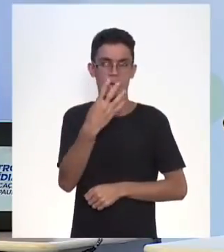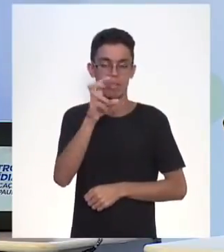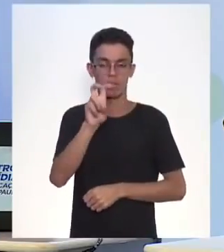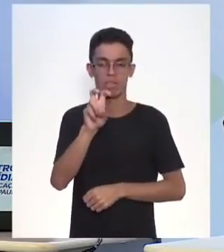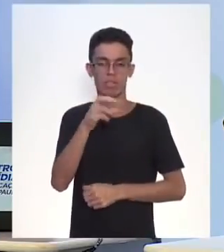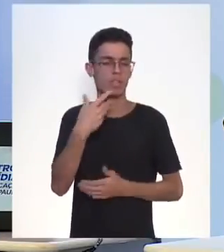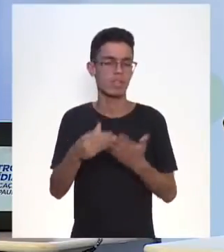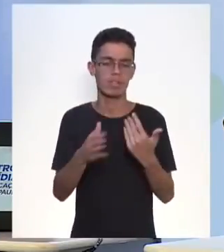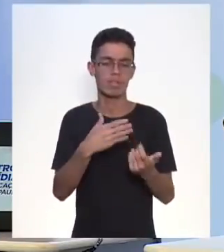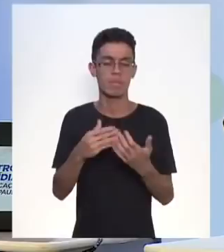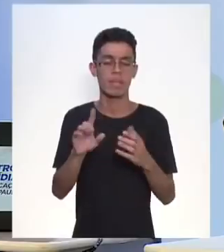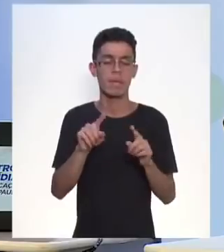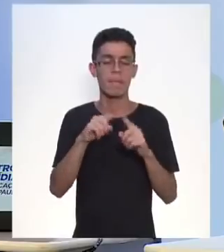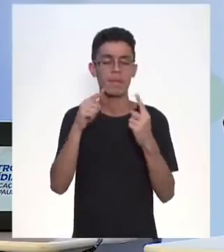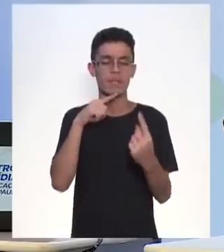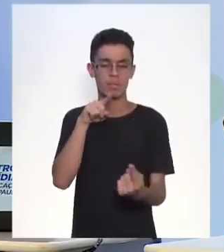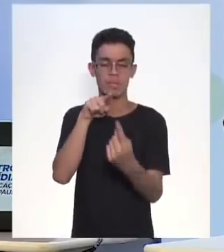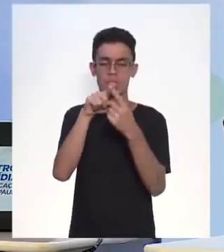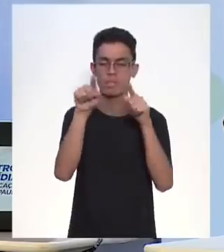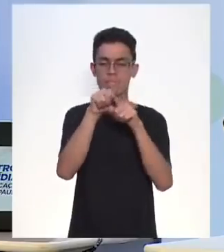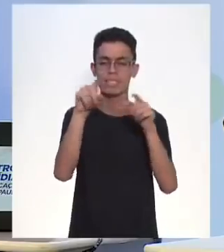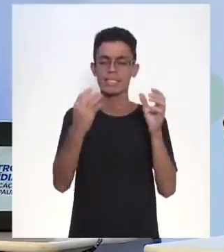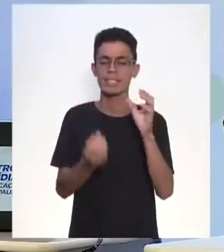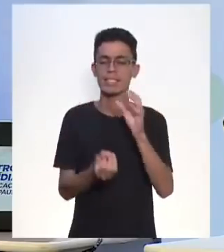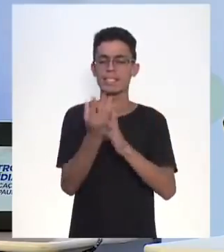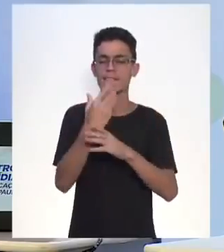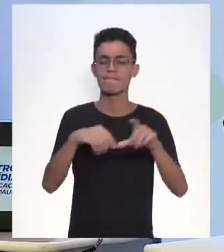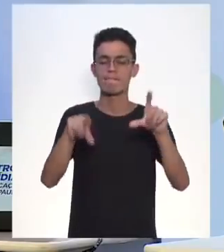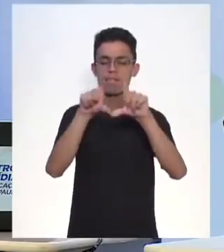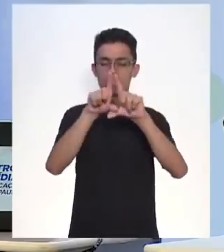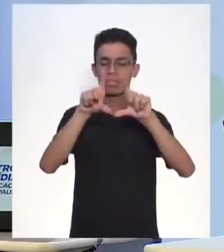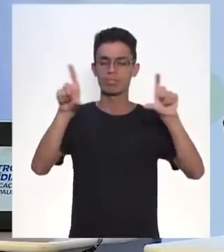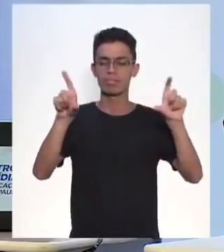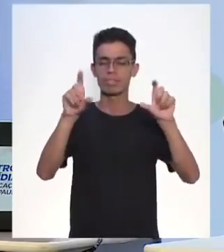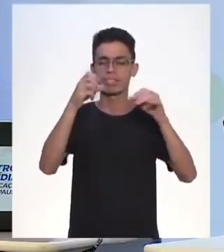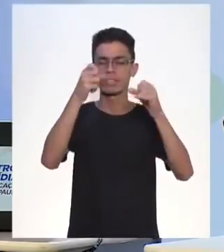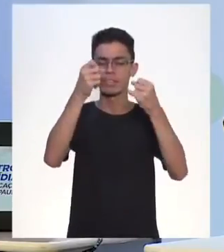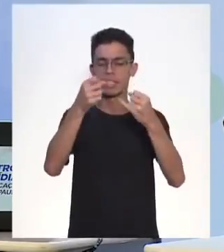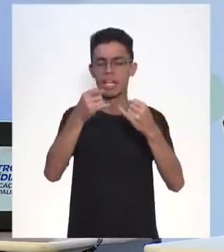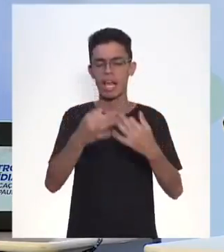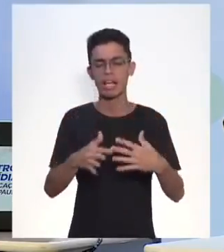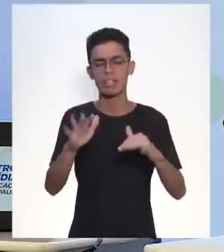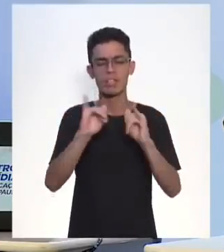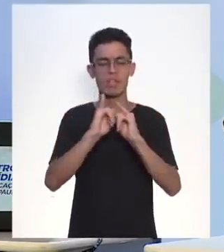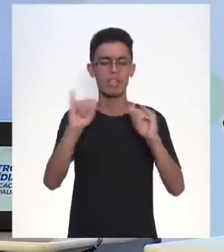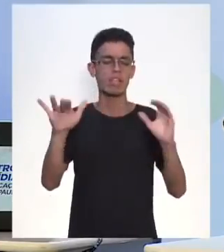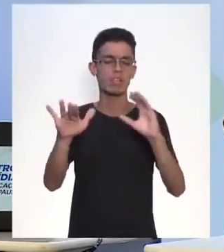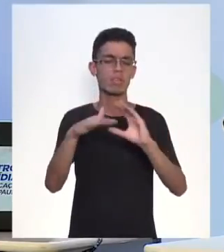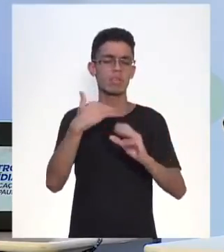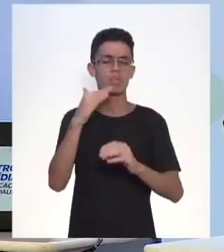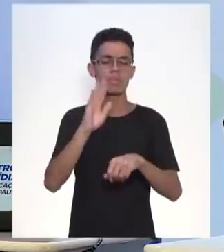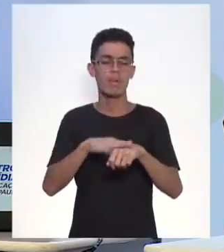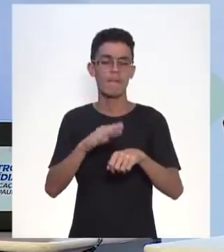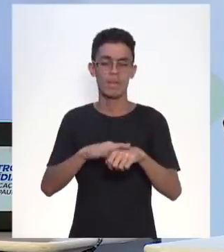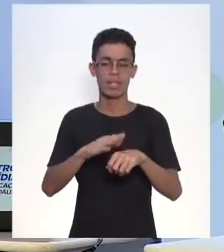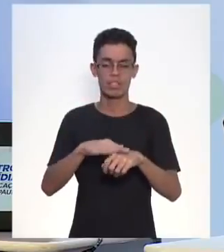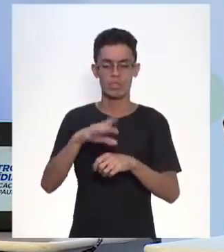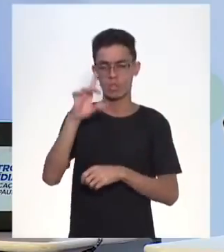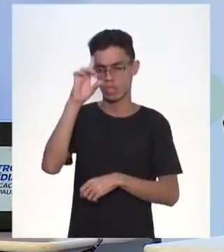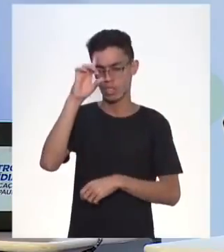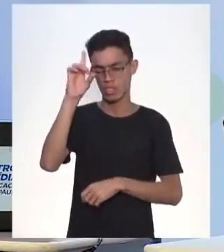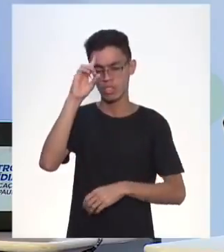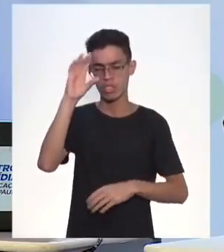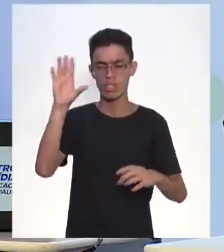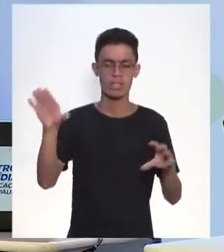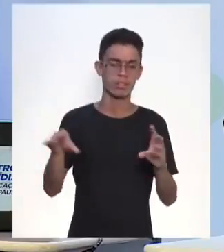quiser. Mas a intenção é que você crie uma oração falando aquilo que você fez ou que você faz, juntando com